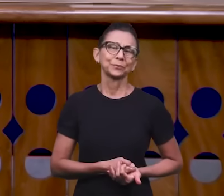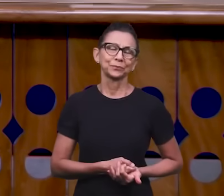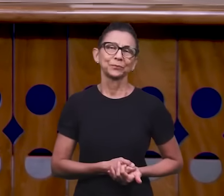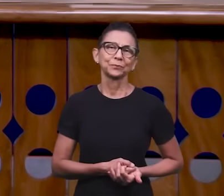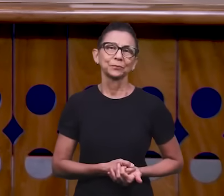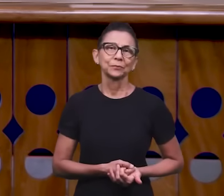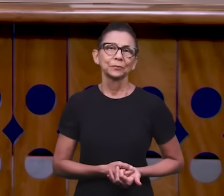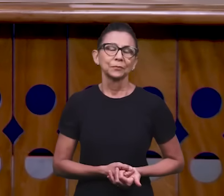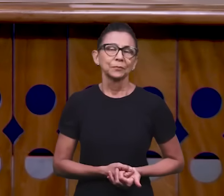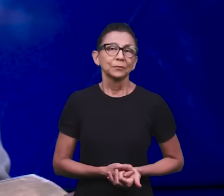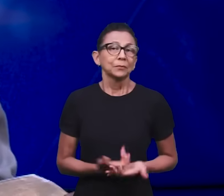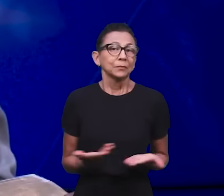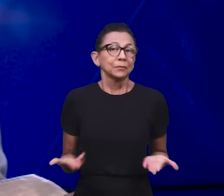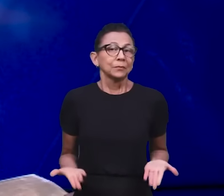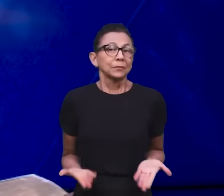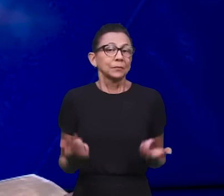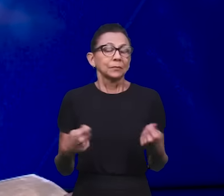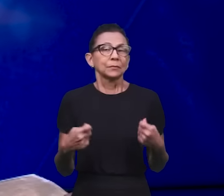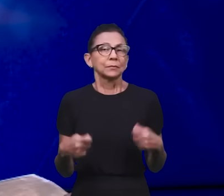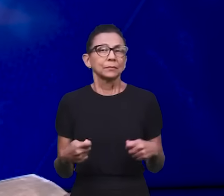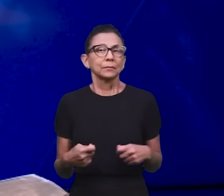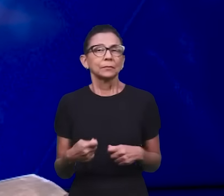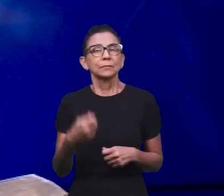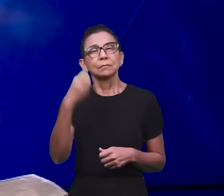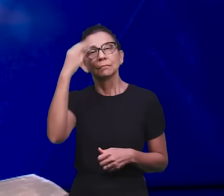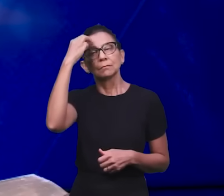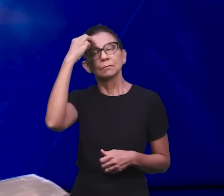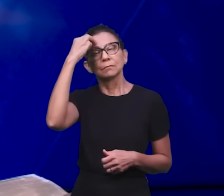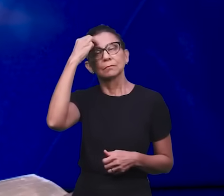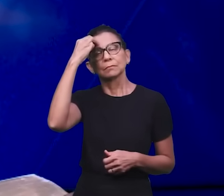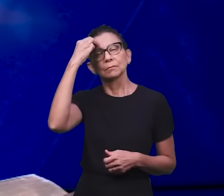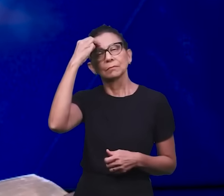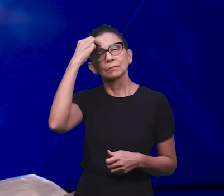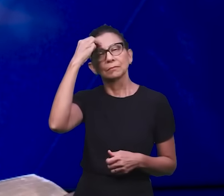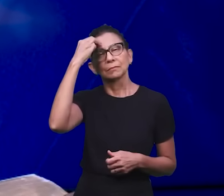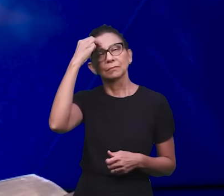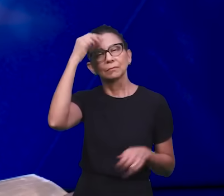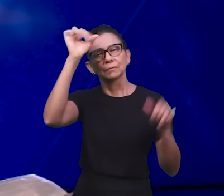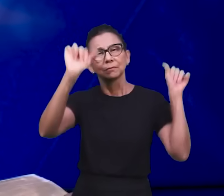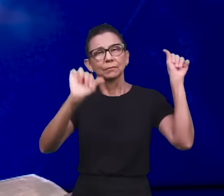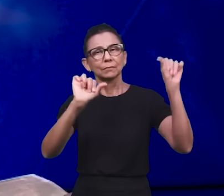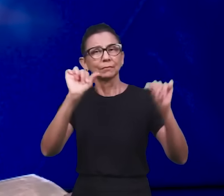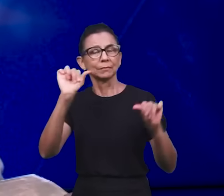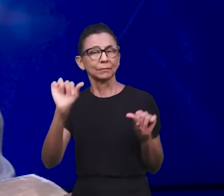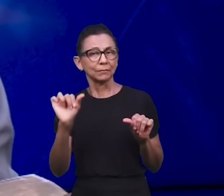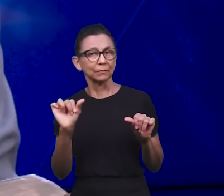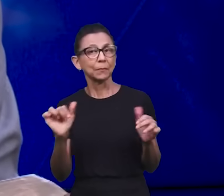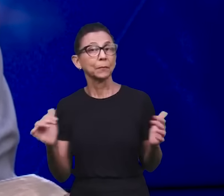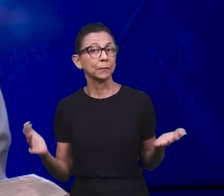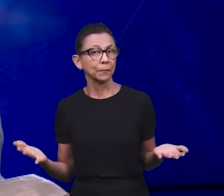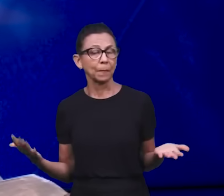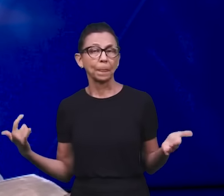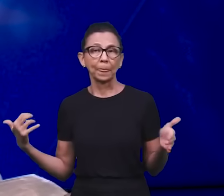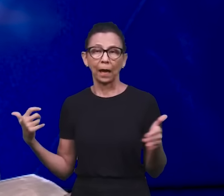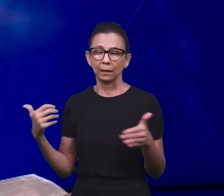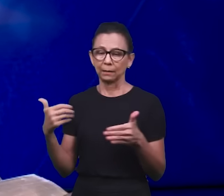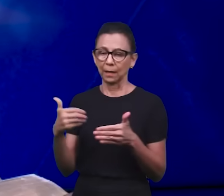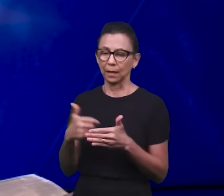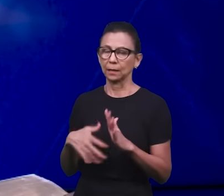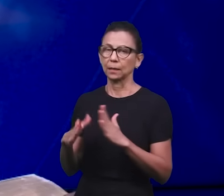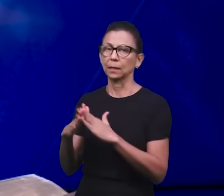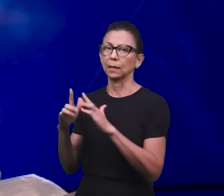uma decisão. Isso requer naturalmente uma mudança de mentalidade. Até aqui, profeticamente, a